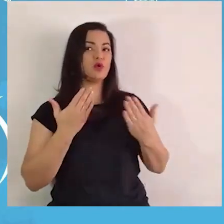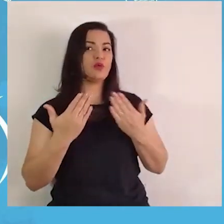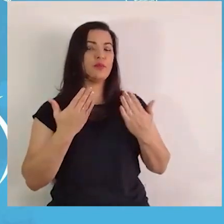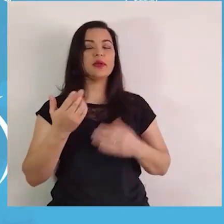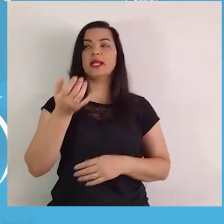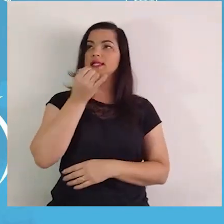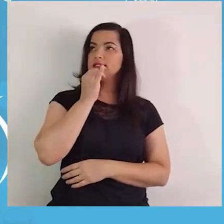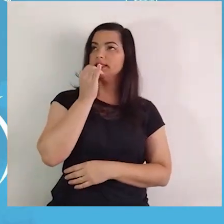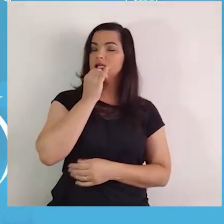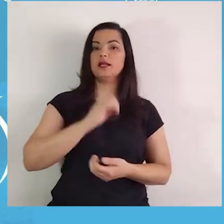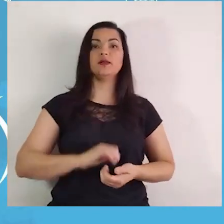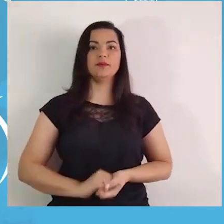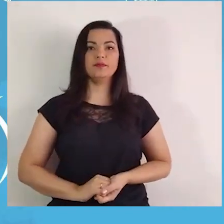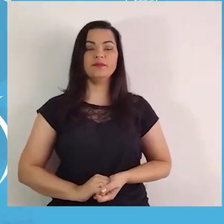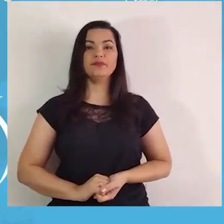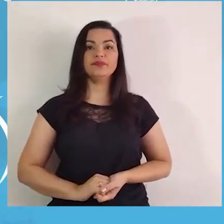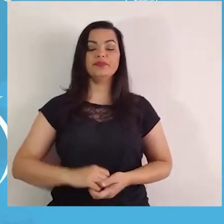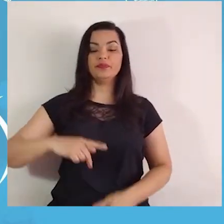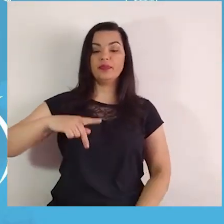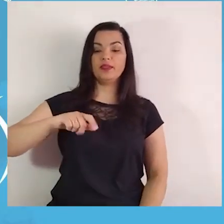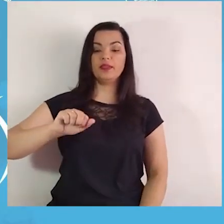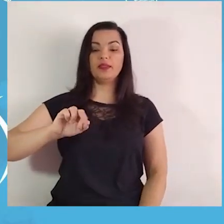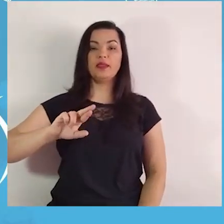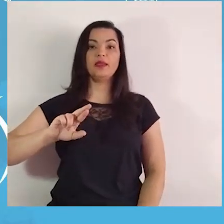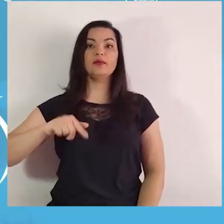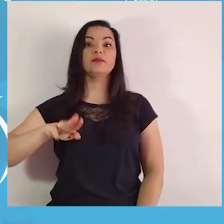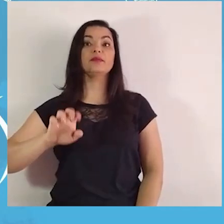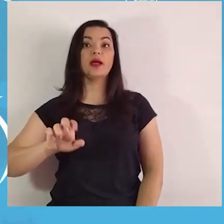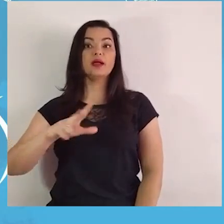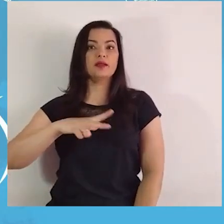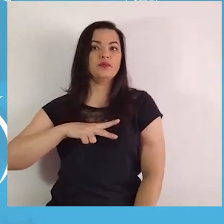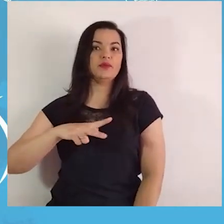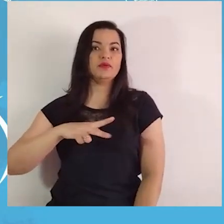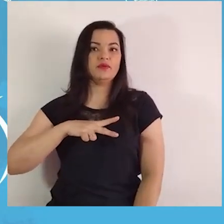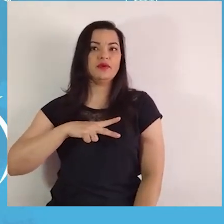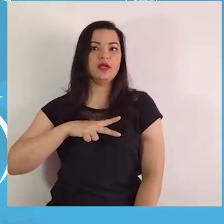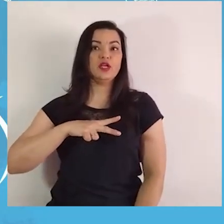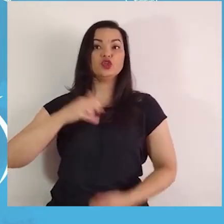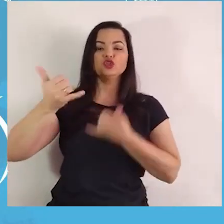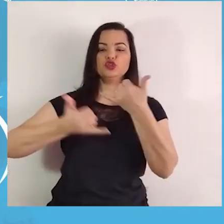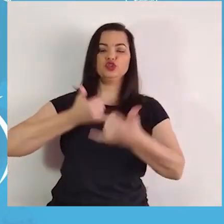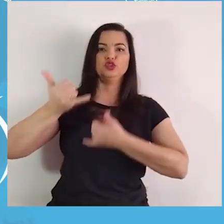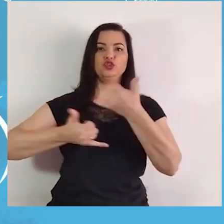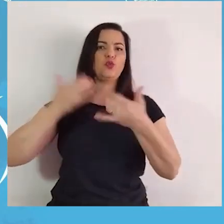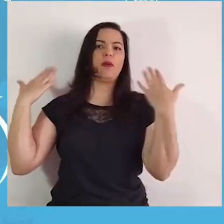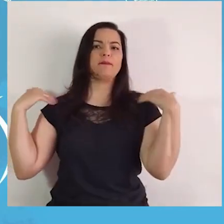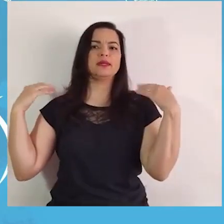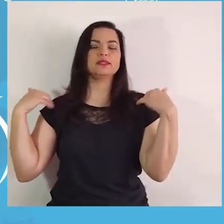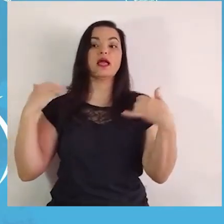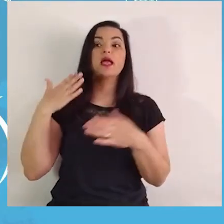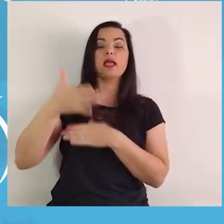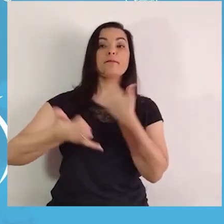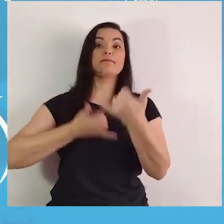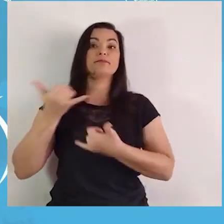Pro fez no caso de um parque de diversões aí privado. Nós pagamos